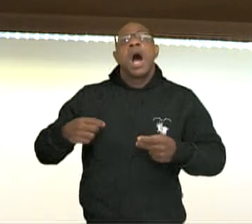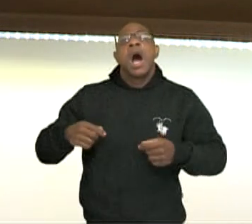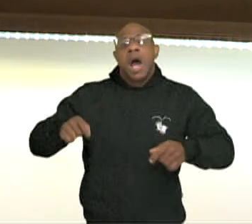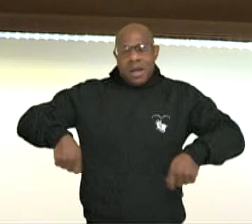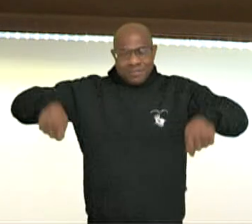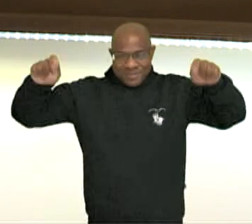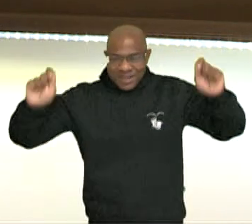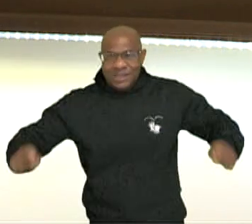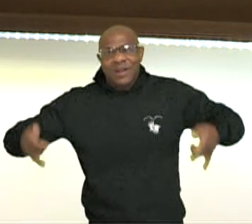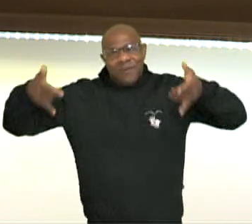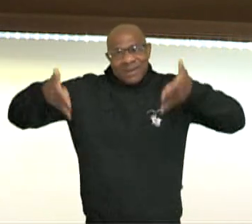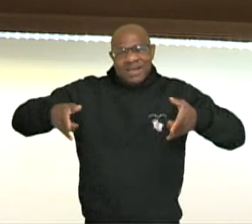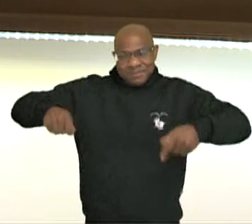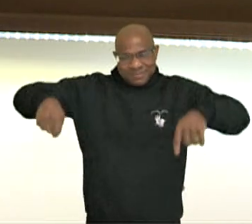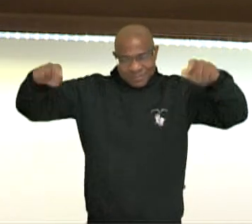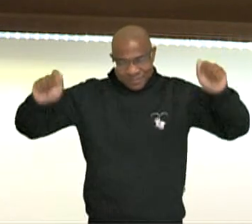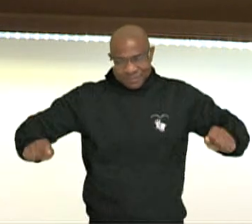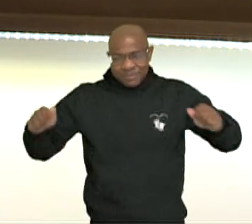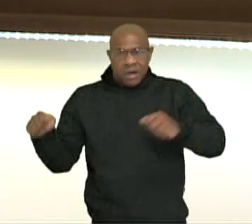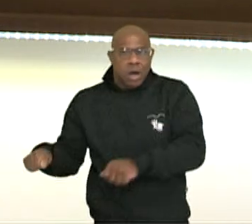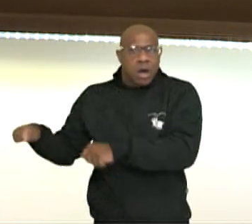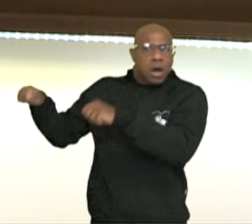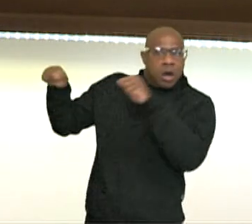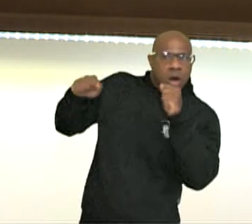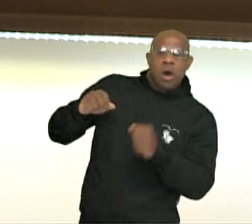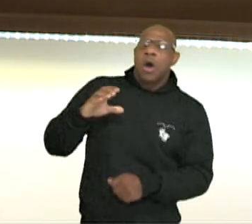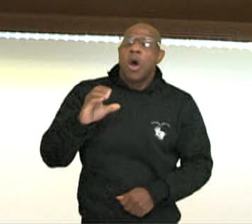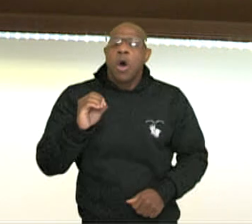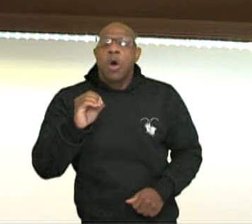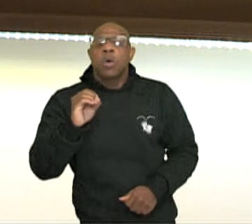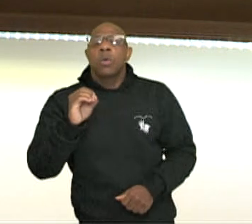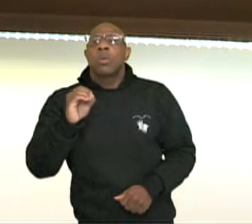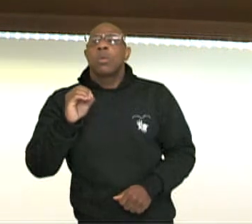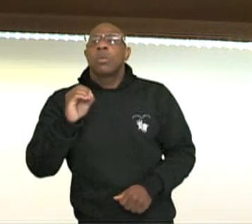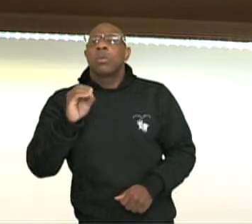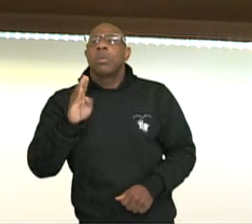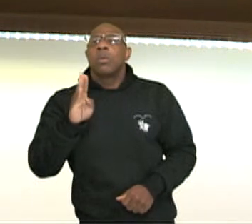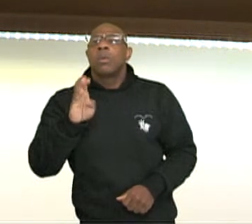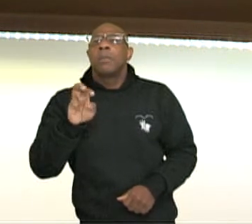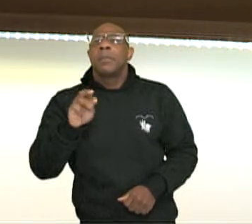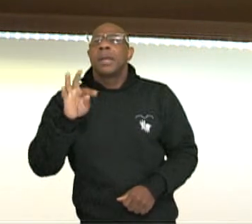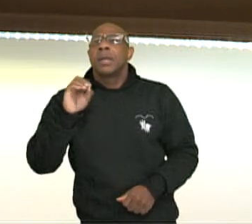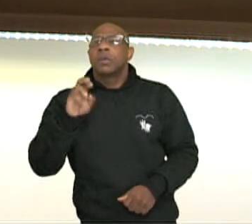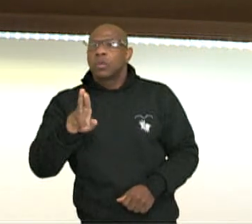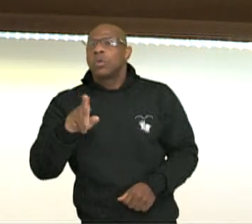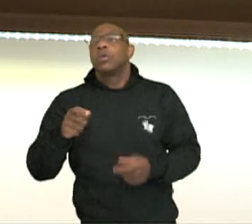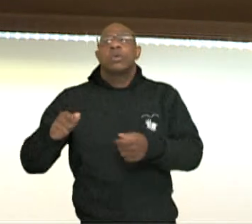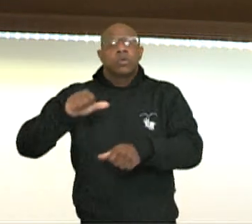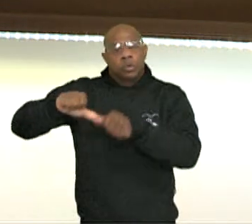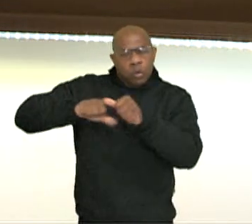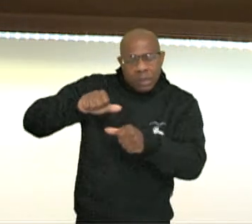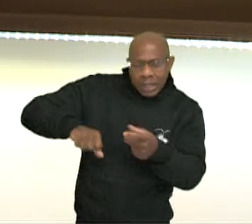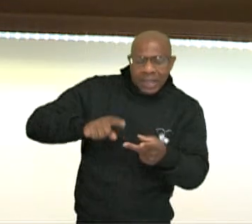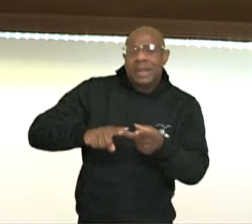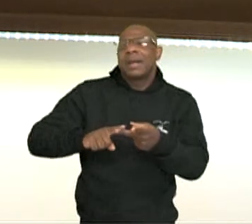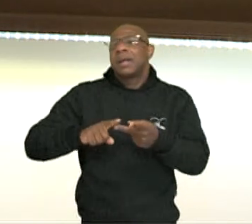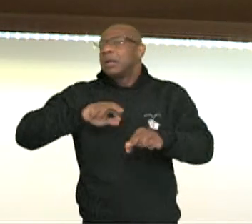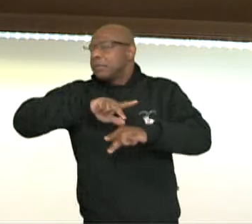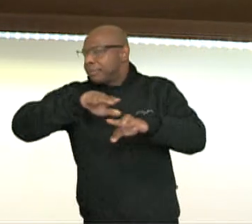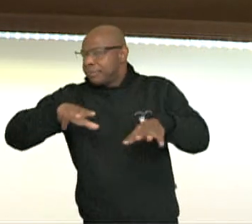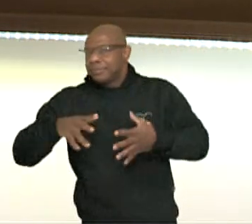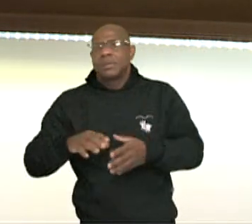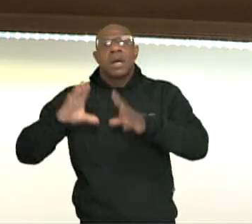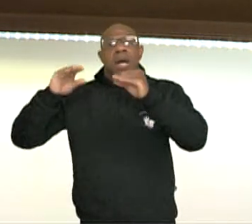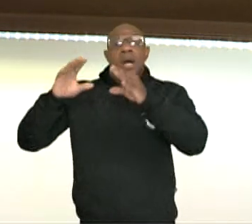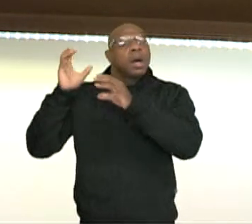região anal, porque depois, né, pode levar então esses vermes para outra região do corpo, a boca principalmente,